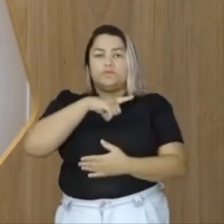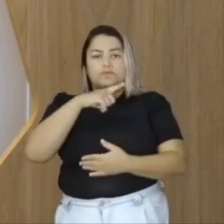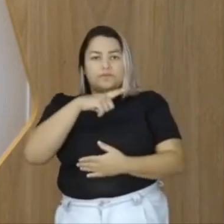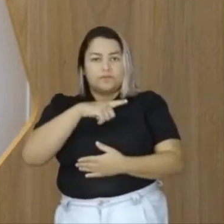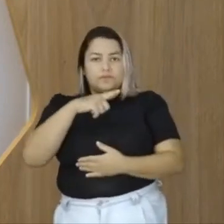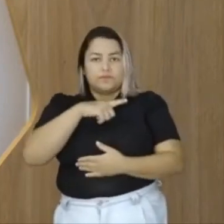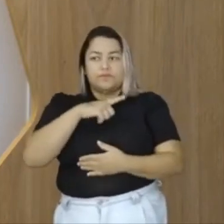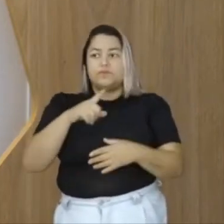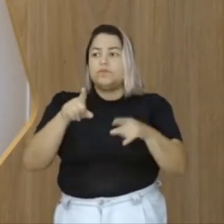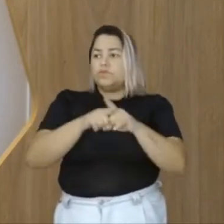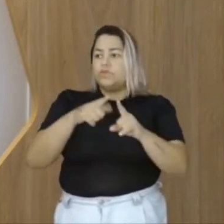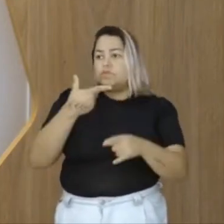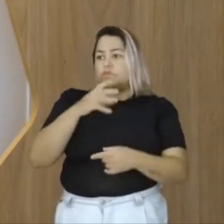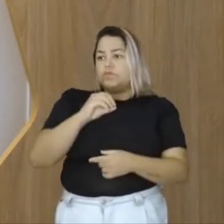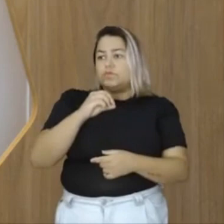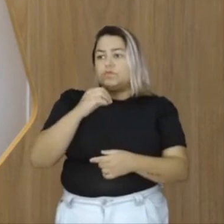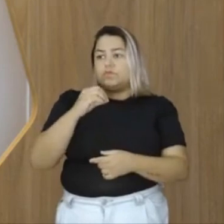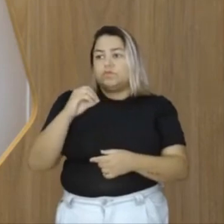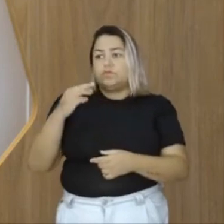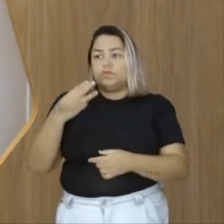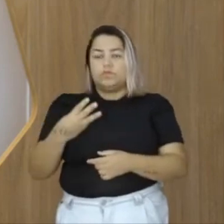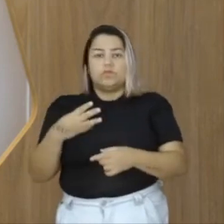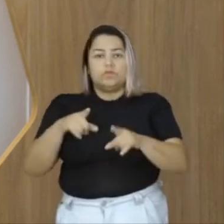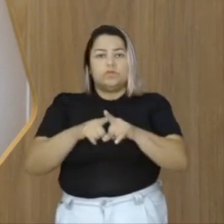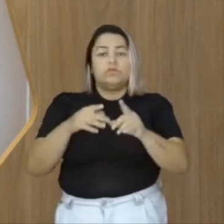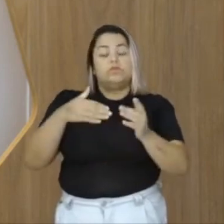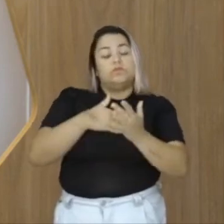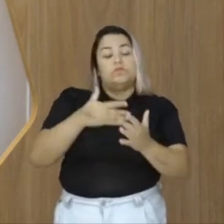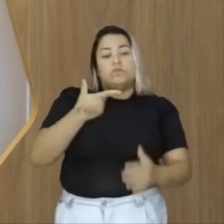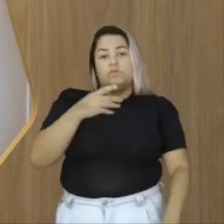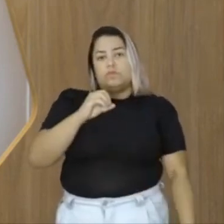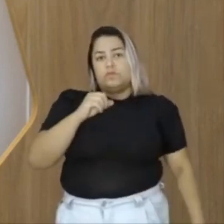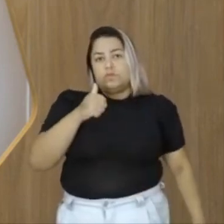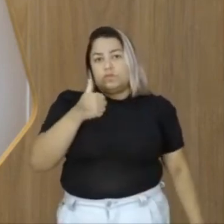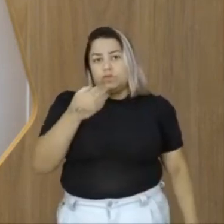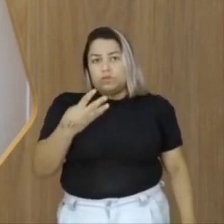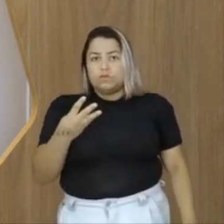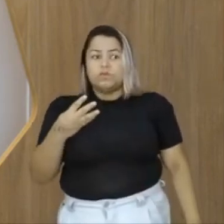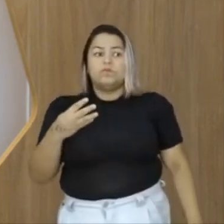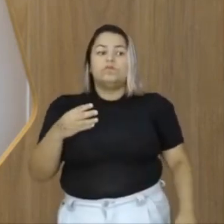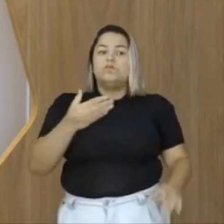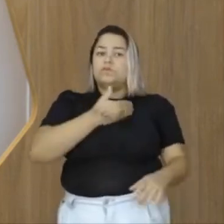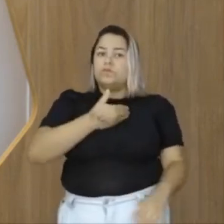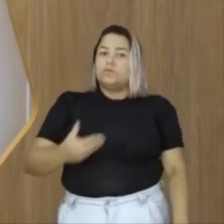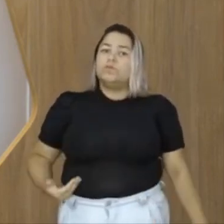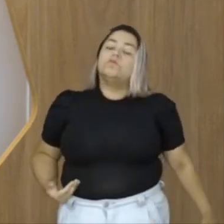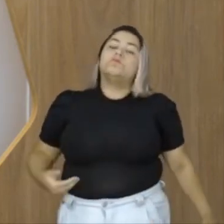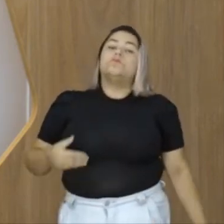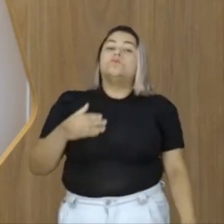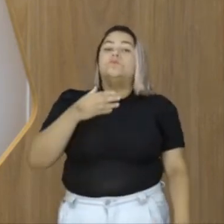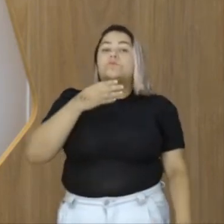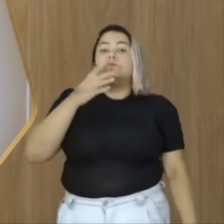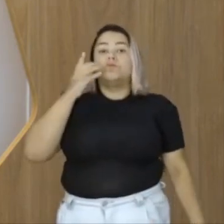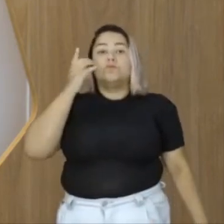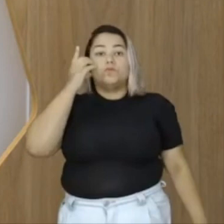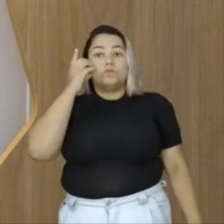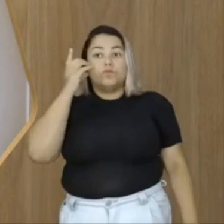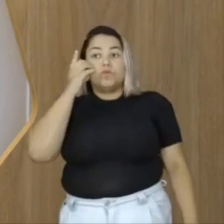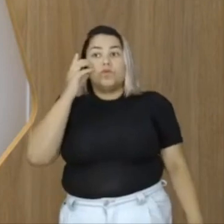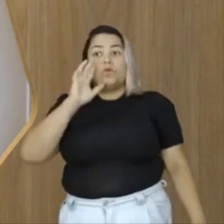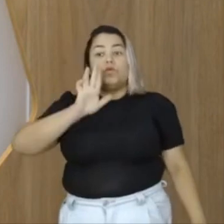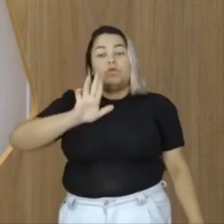ali entre 2003 e 2014, que foram os governos do presidente Lula e da presidenta Dilma, se